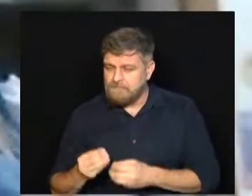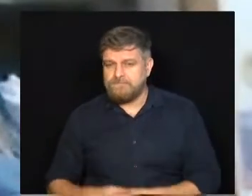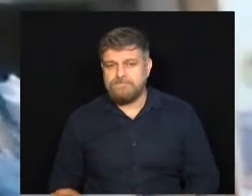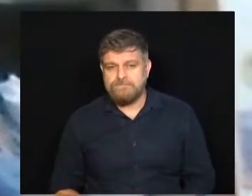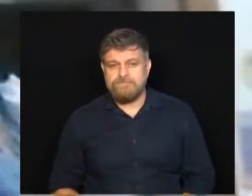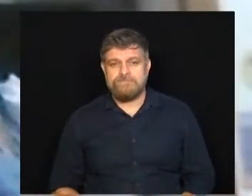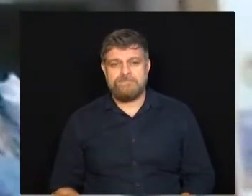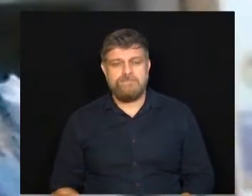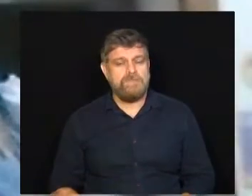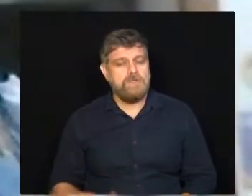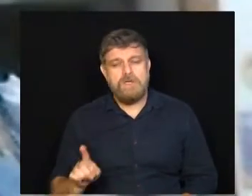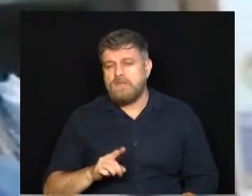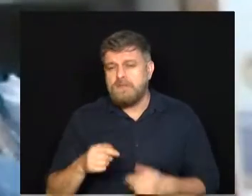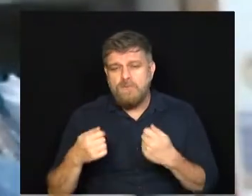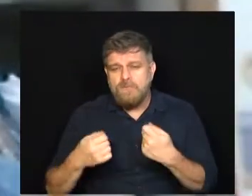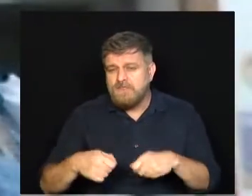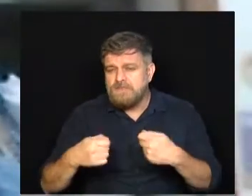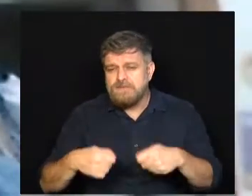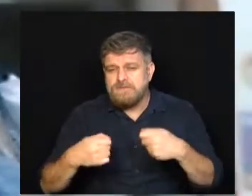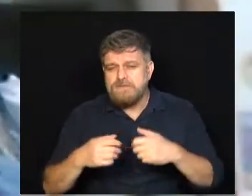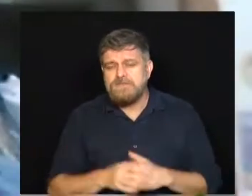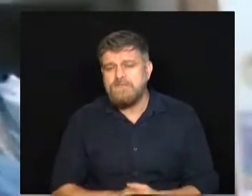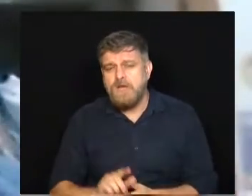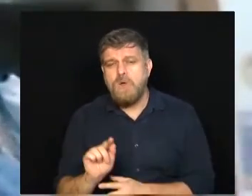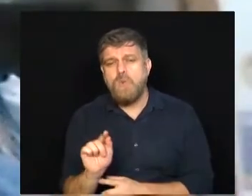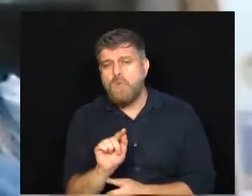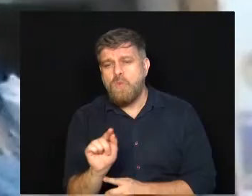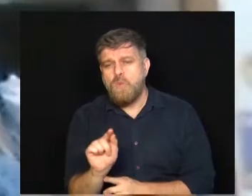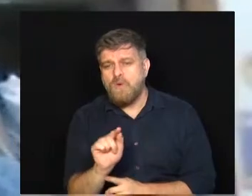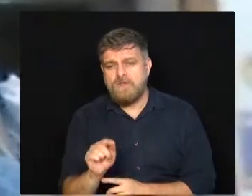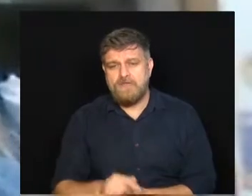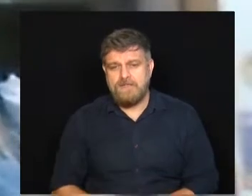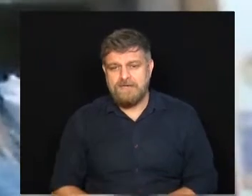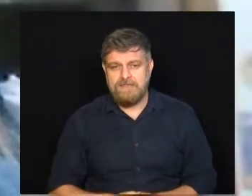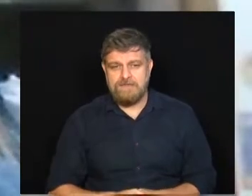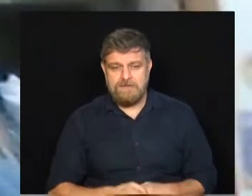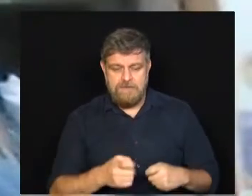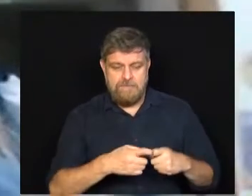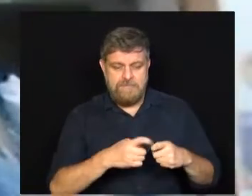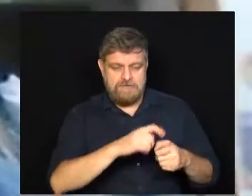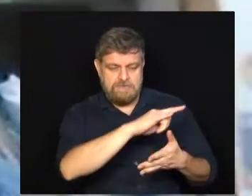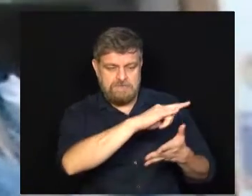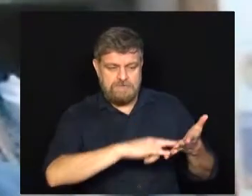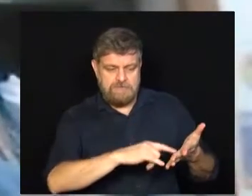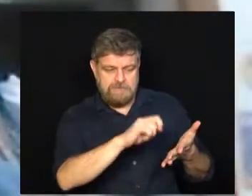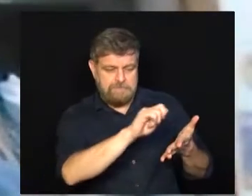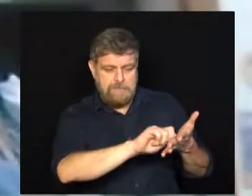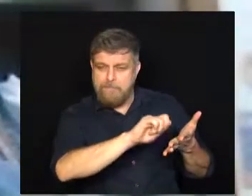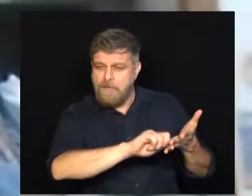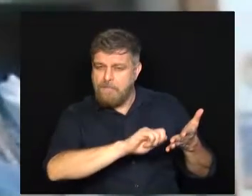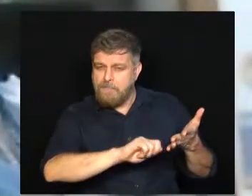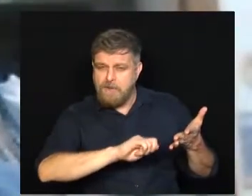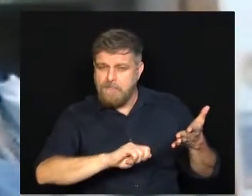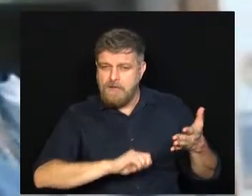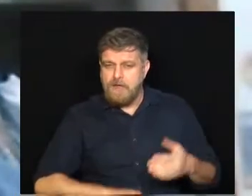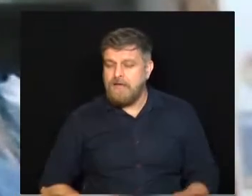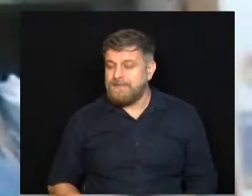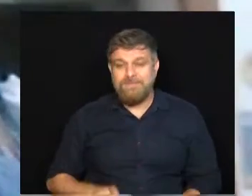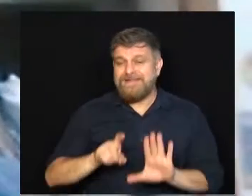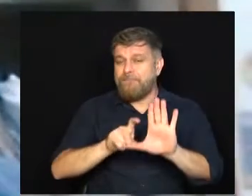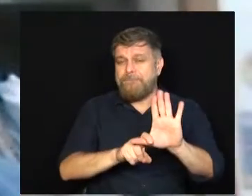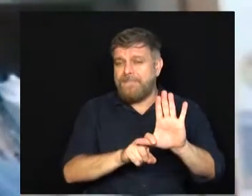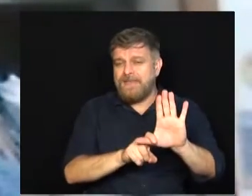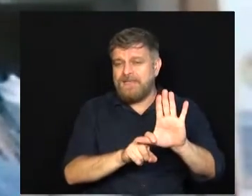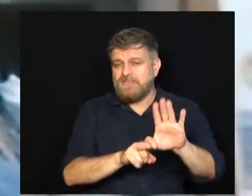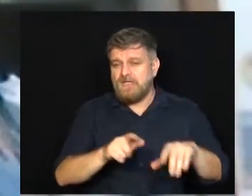Não há necessidade de laudo, então a pessoa trans não depende mais